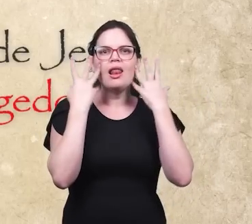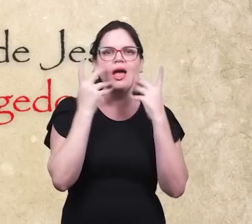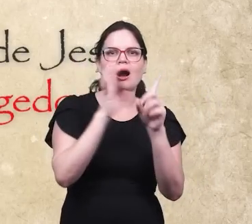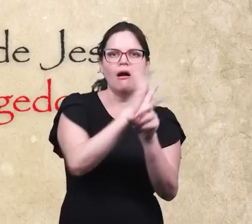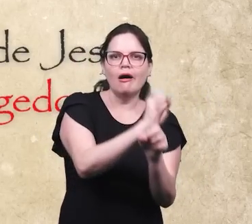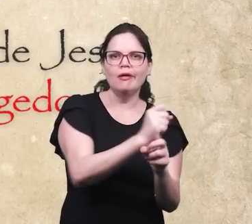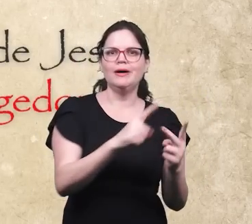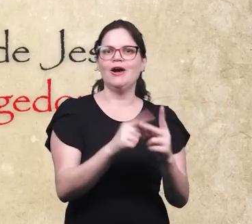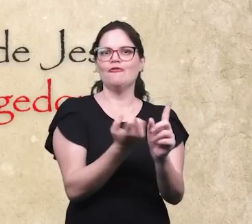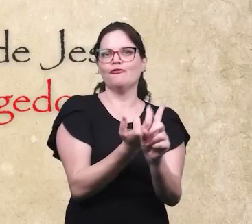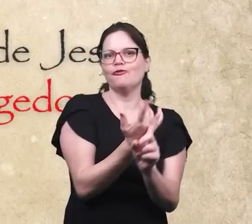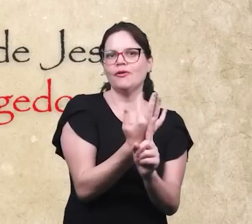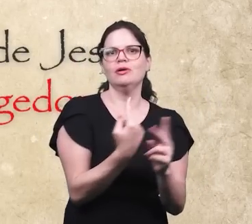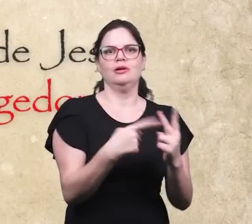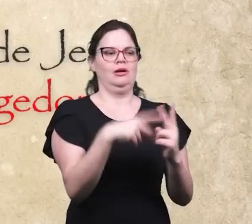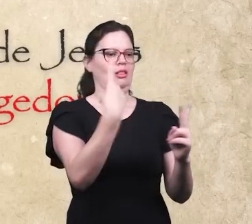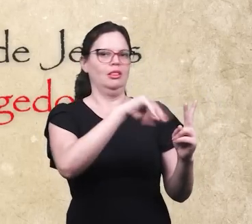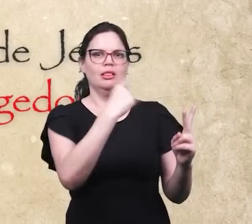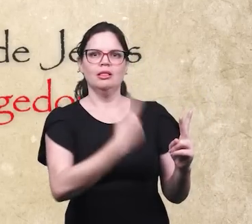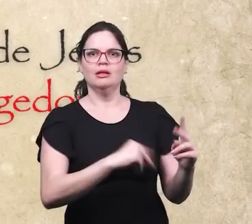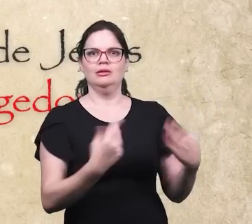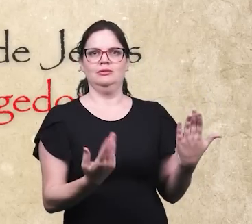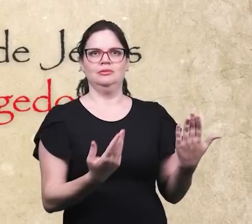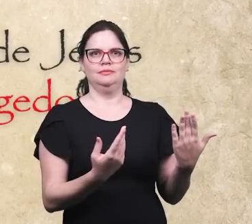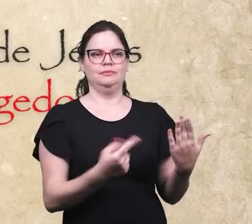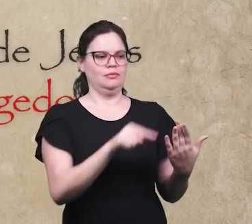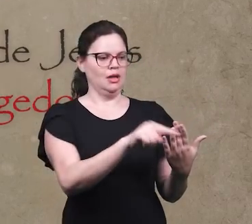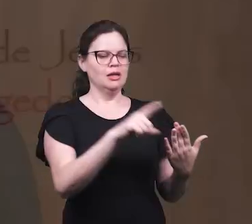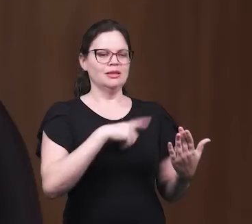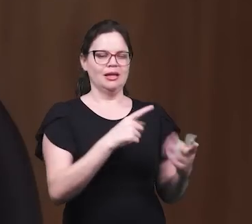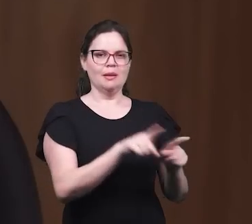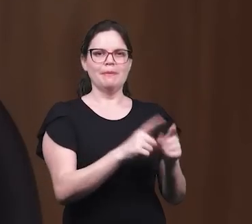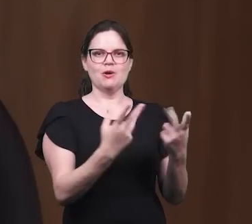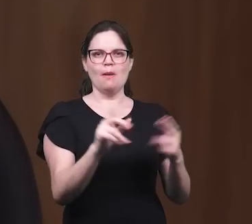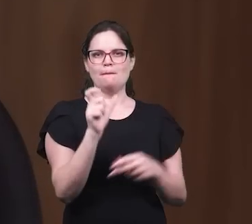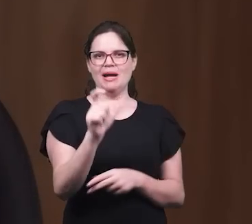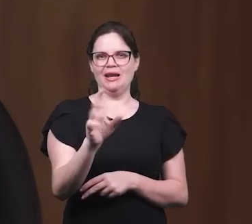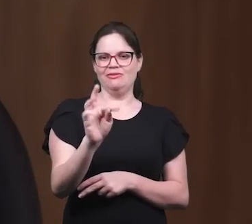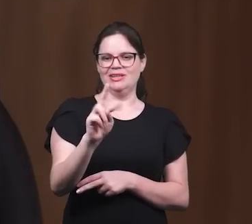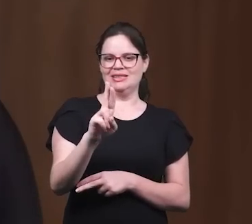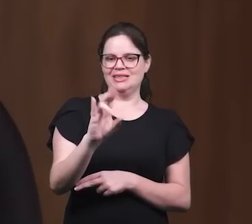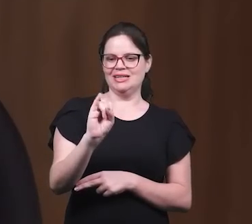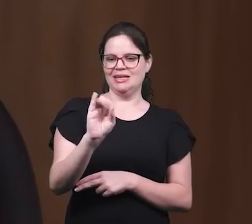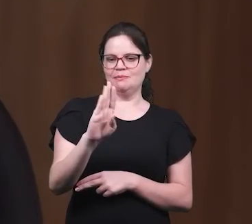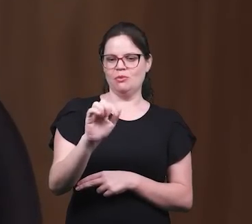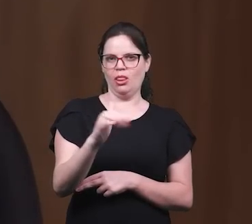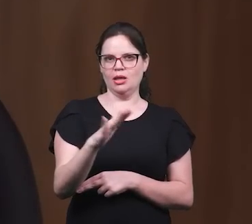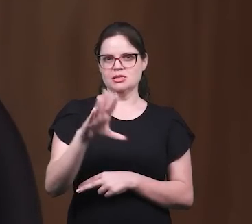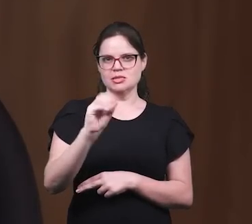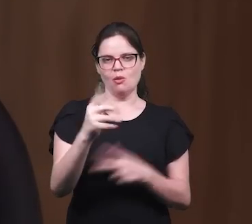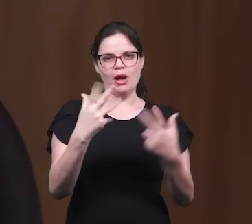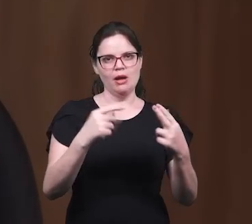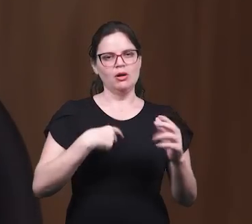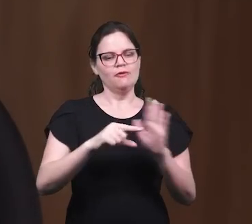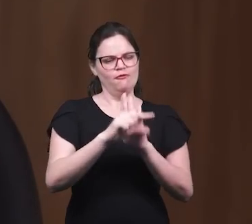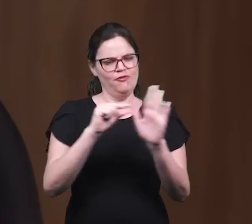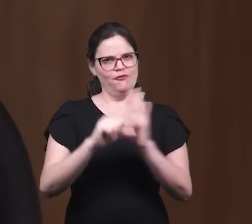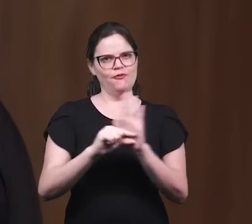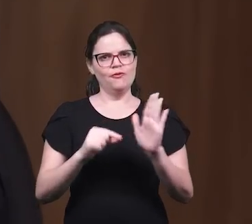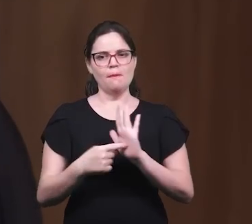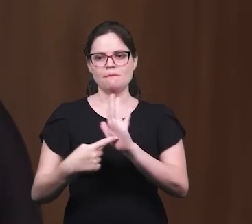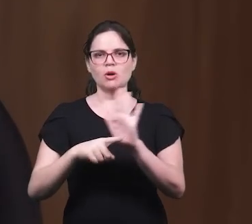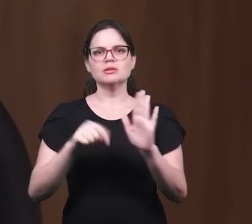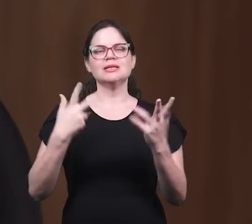mesma oposição aparece em muitos outros versos bíblicos, como, por exemplo, esses são os que vieram